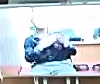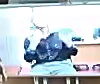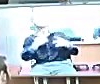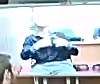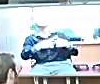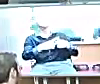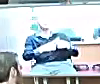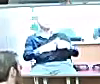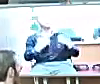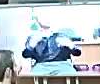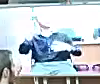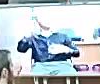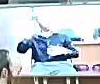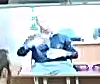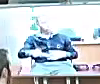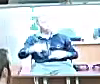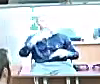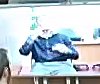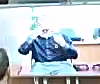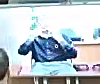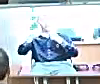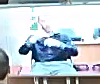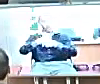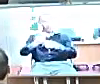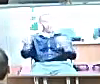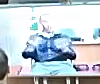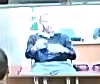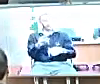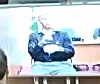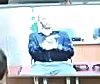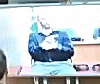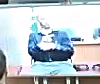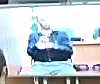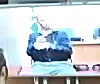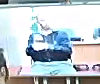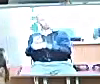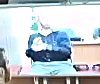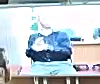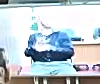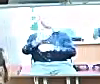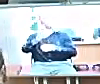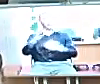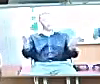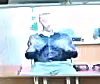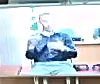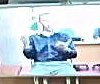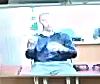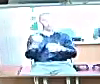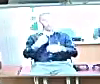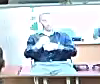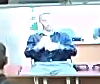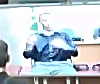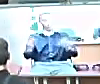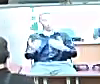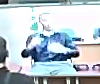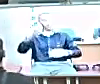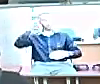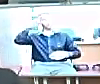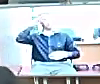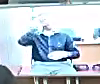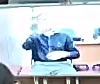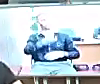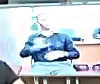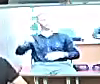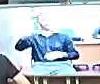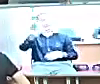repetindo este ano nós estamos mais vigilantes nisso mas também esse ano a situação fiscal do estado tá nessa situação foi